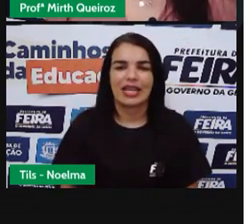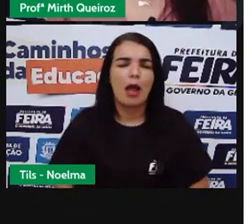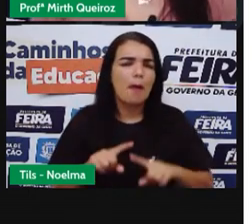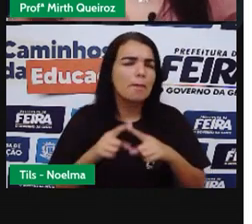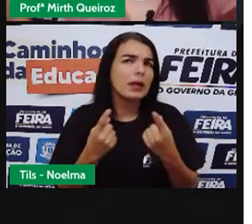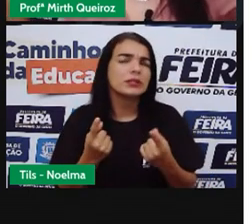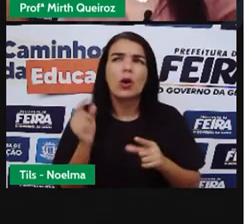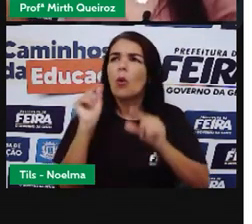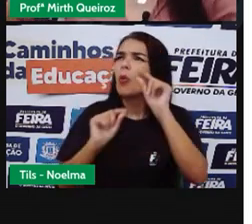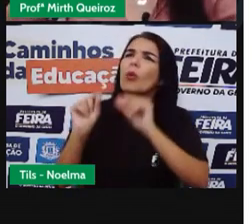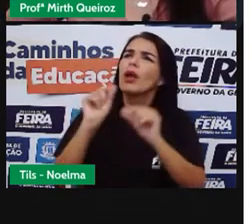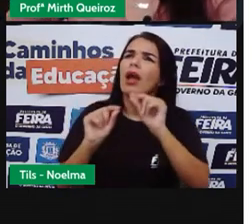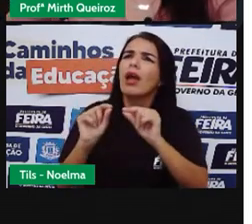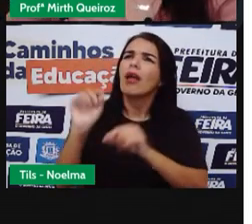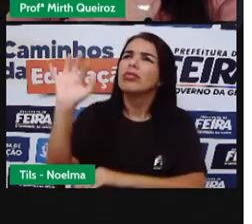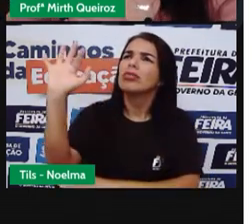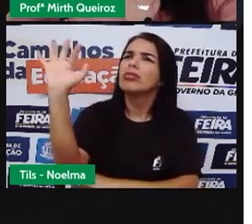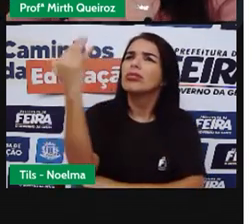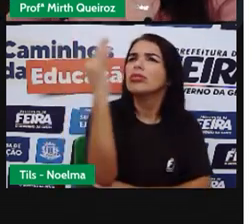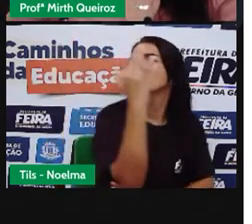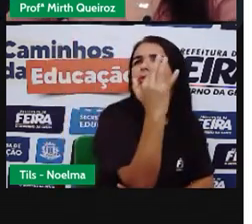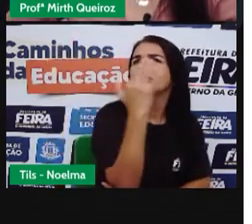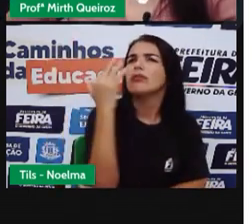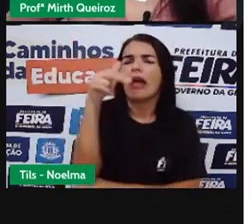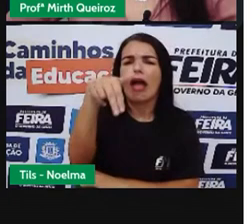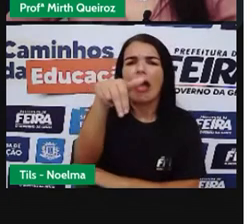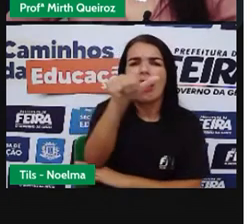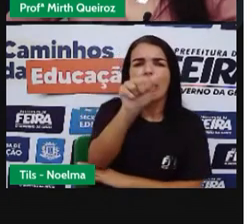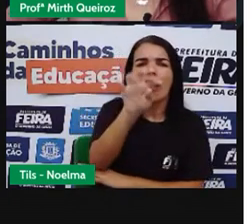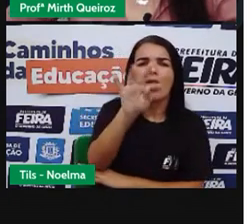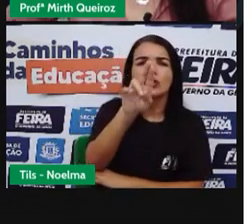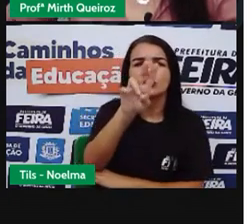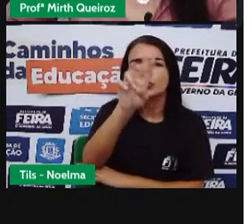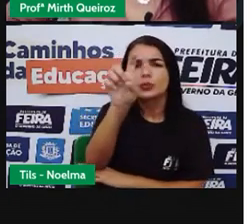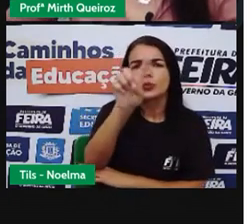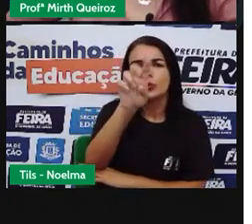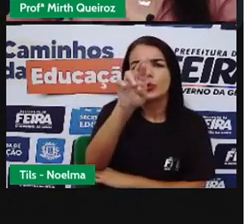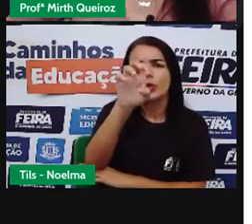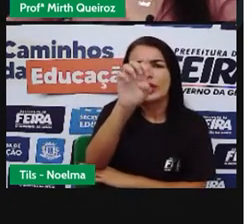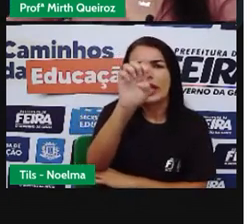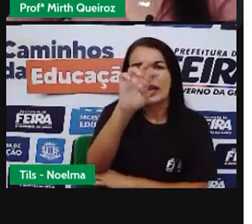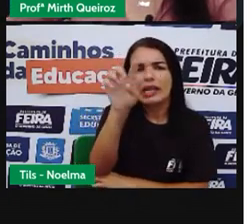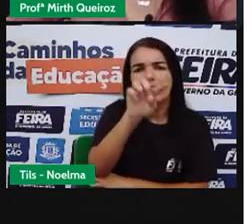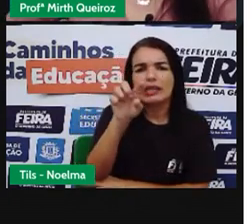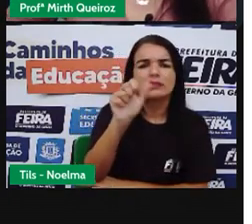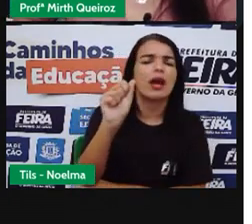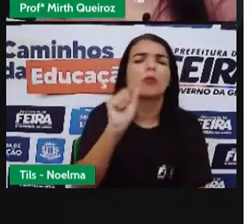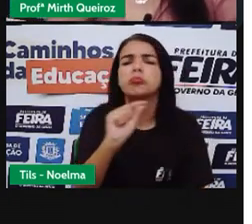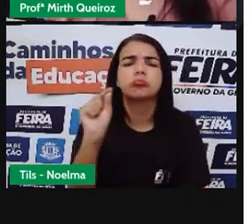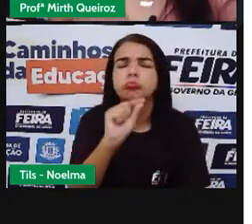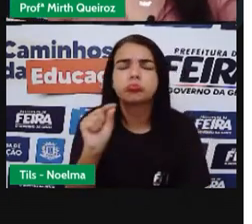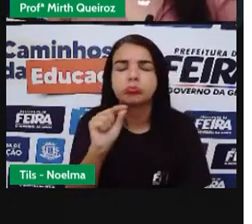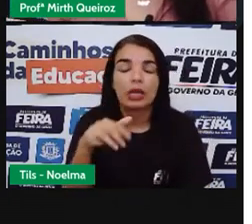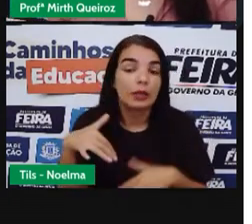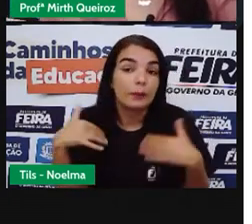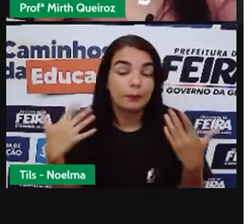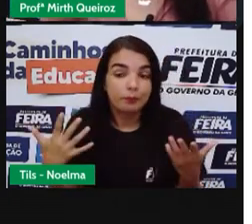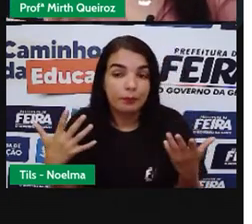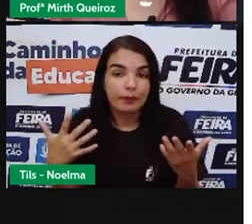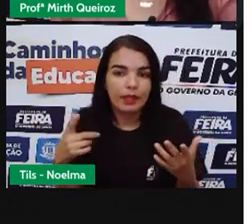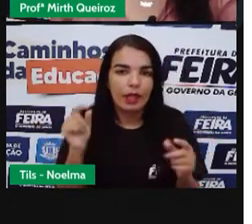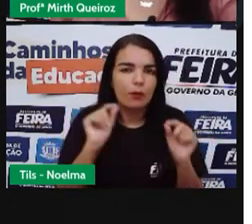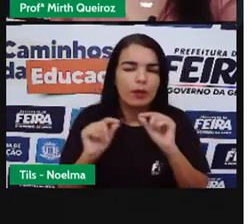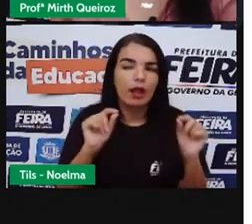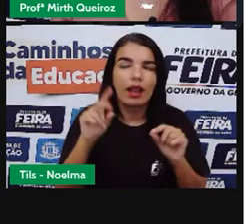Mas o que que é natureza? Vamos tentar entender primeiro o que que é natureza. Quando a gente fala de natureza, a gente